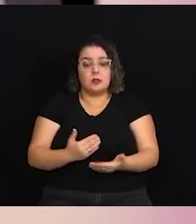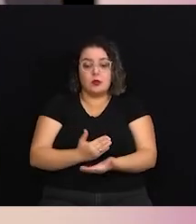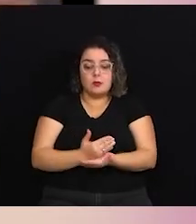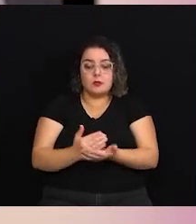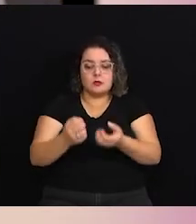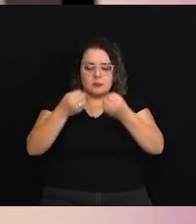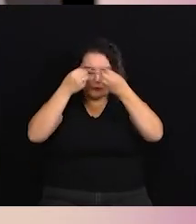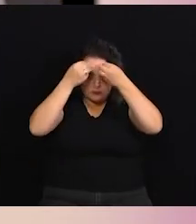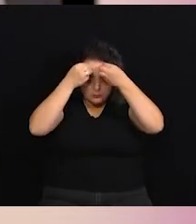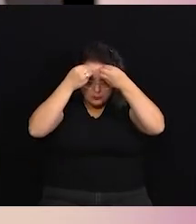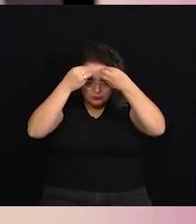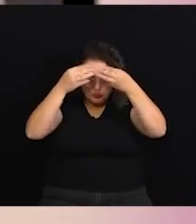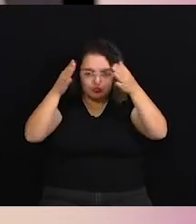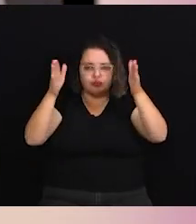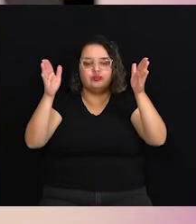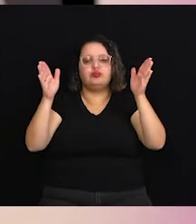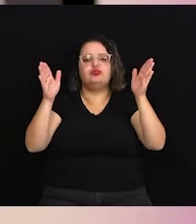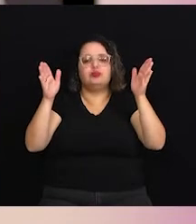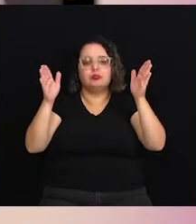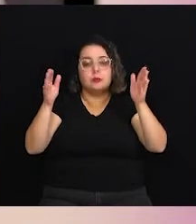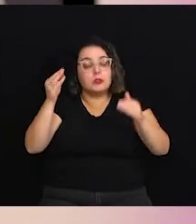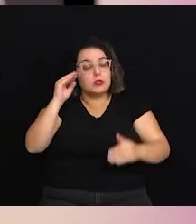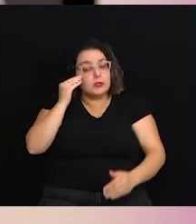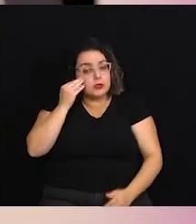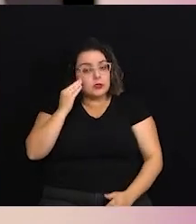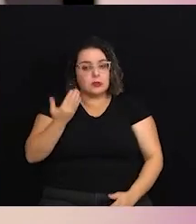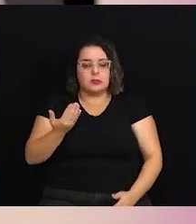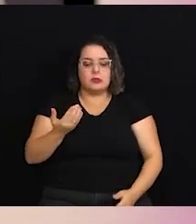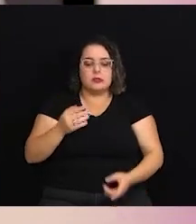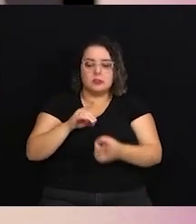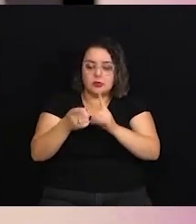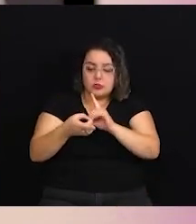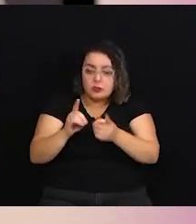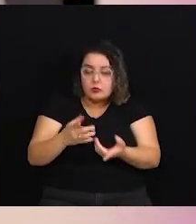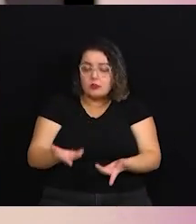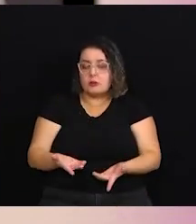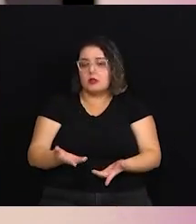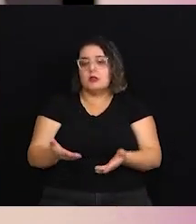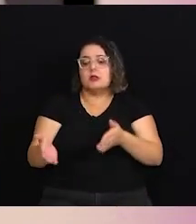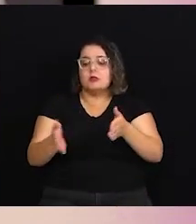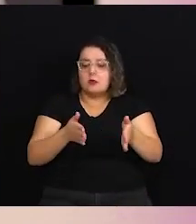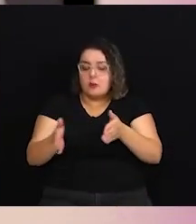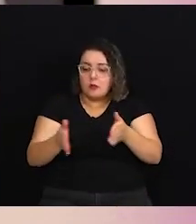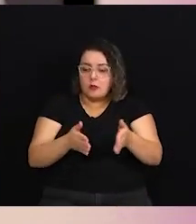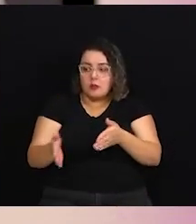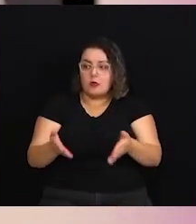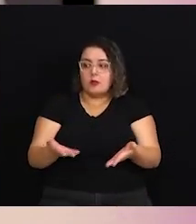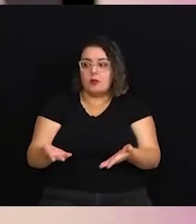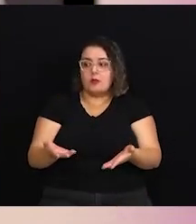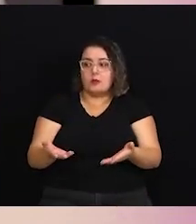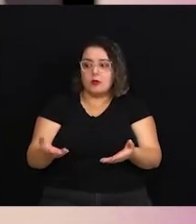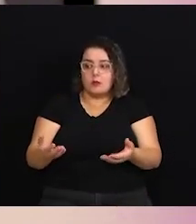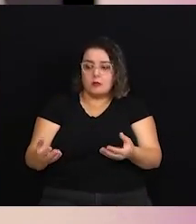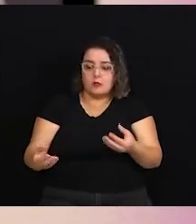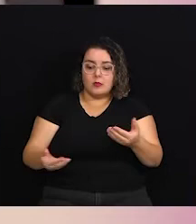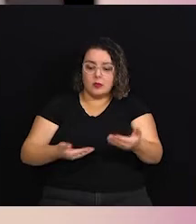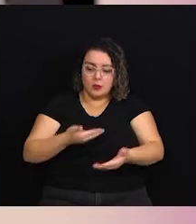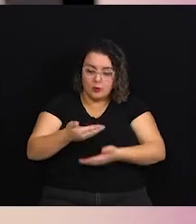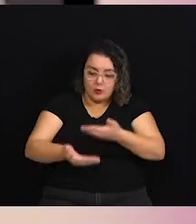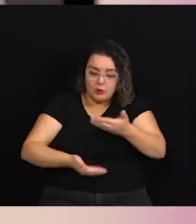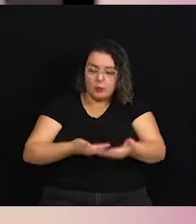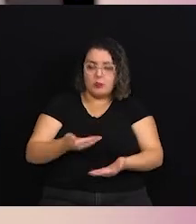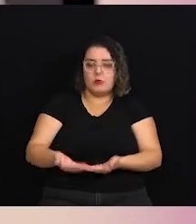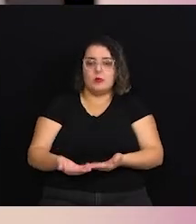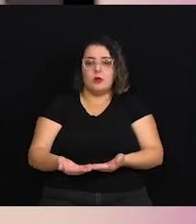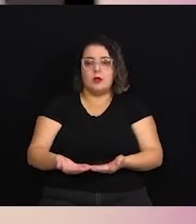começar abrir a mente entender essa dinâmica é justamente o esse movimento roxo Docol nós